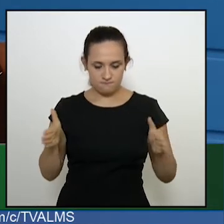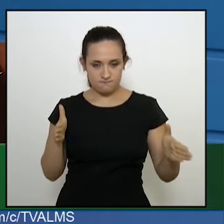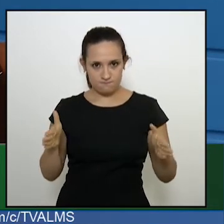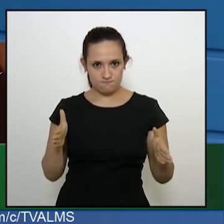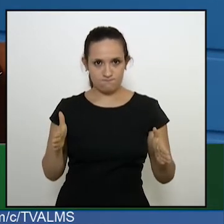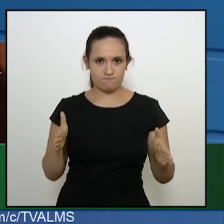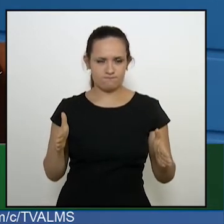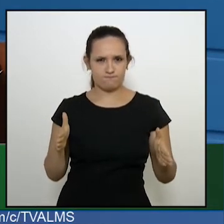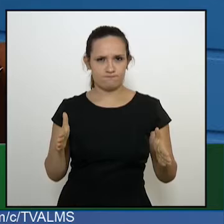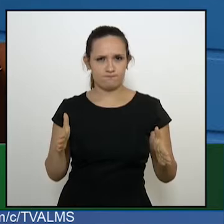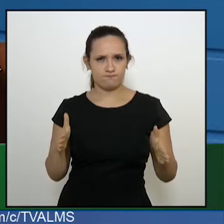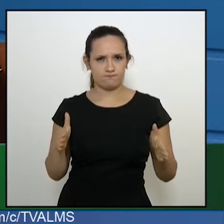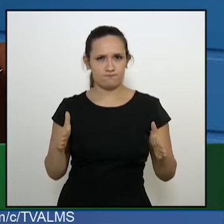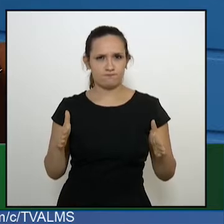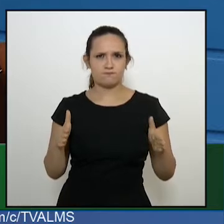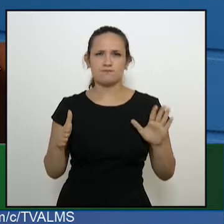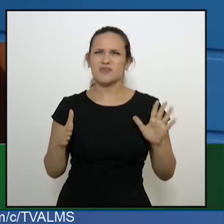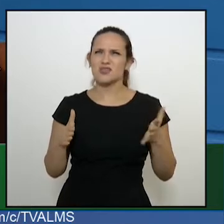de